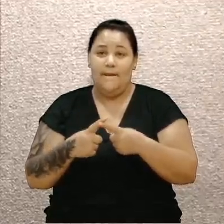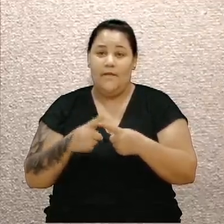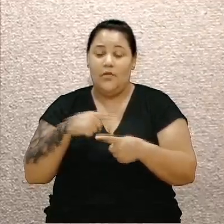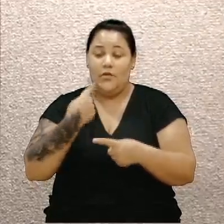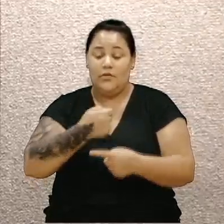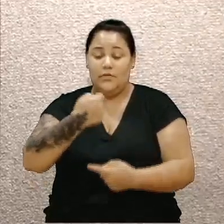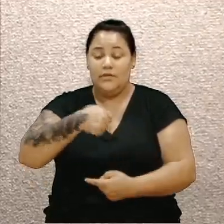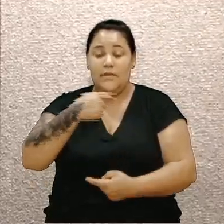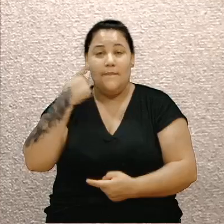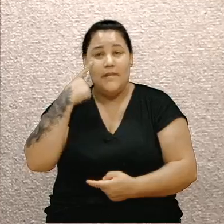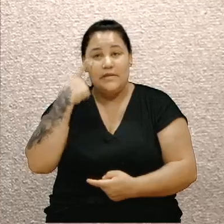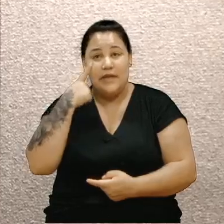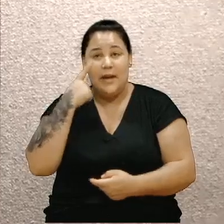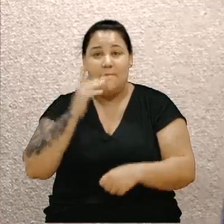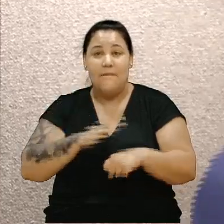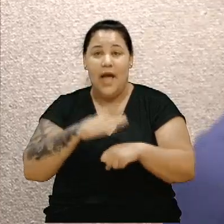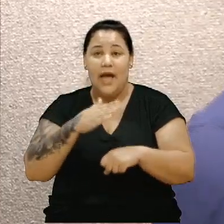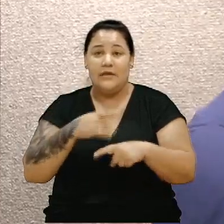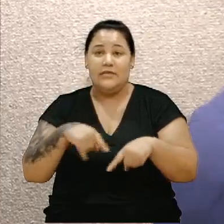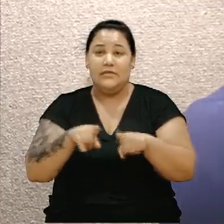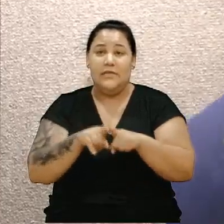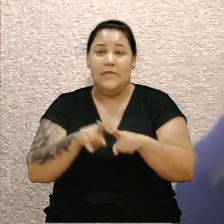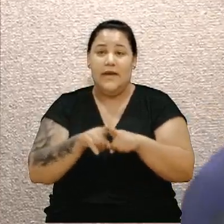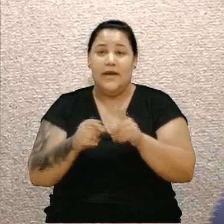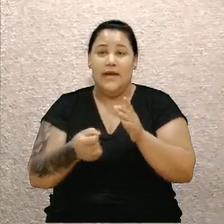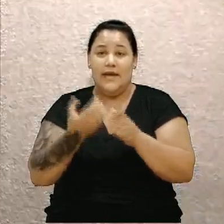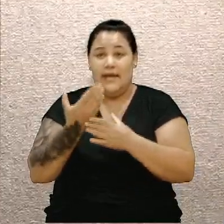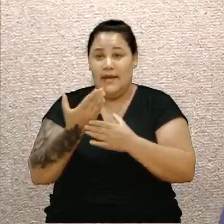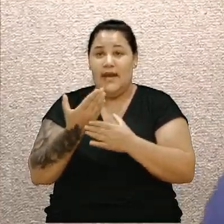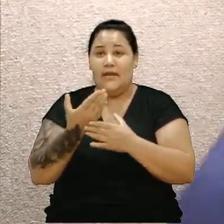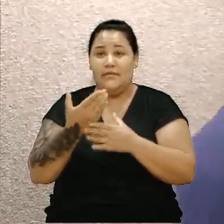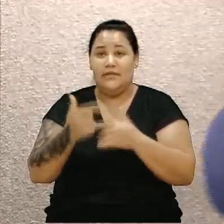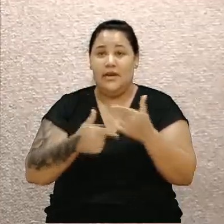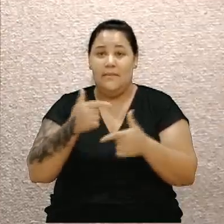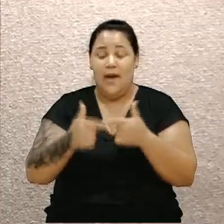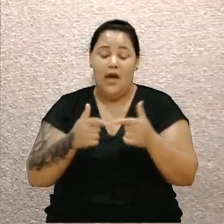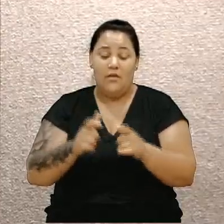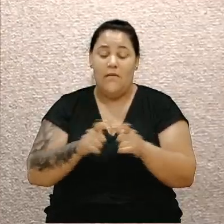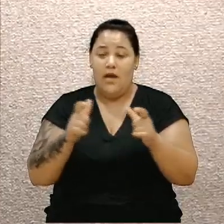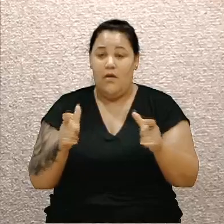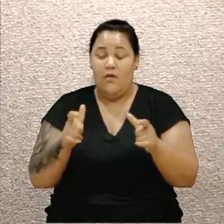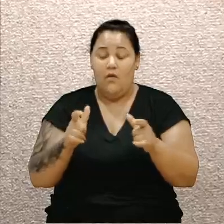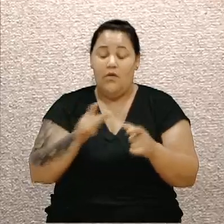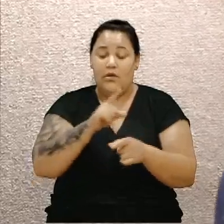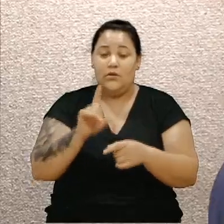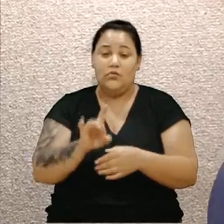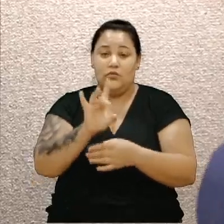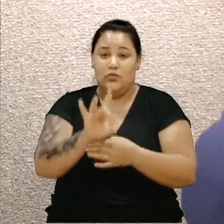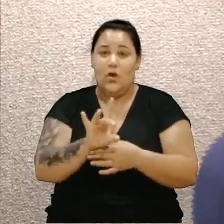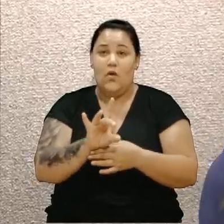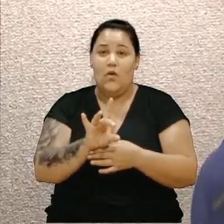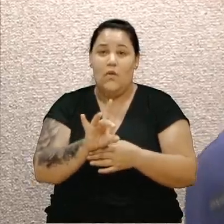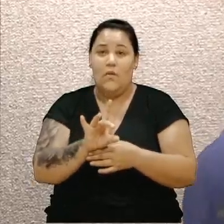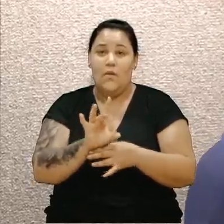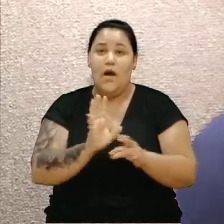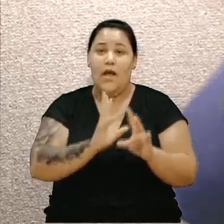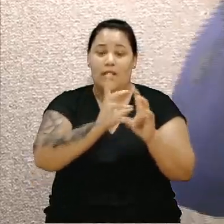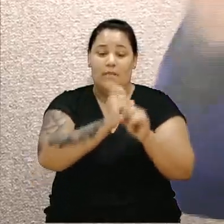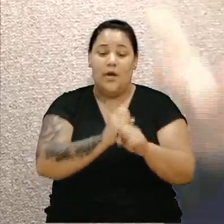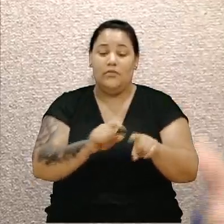maior? E talvez criar um mecanismo maior, não só um departamento de proteção animal, assim como